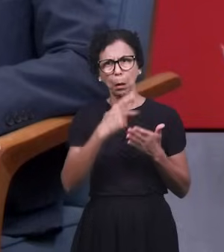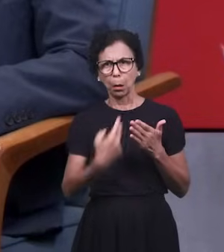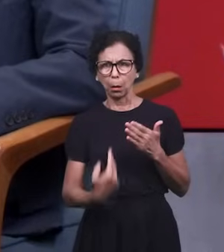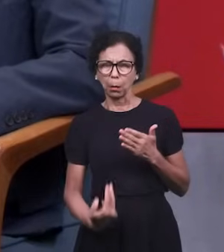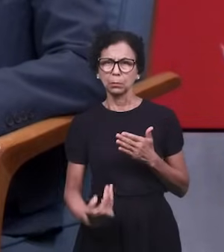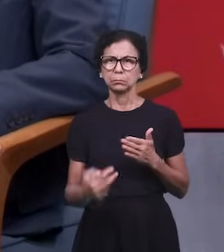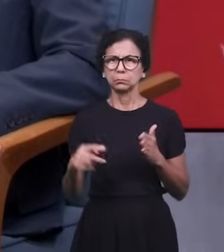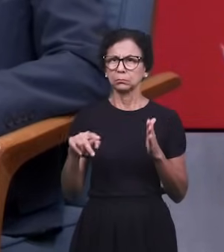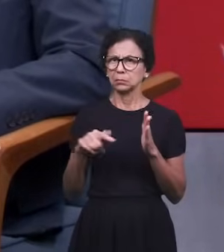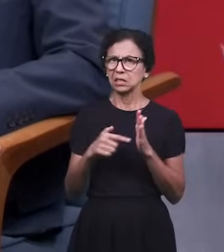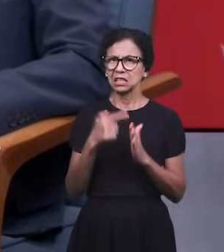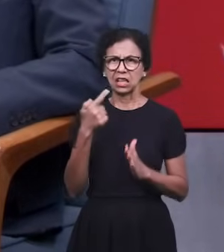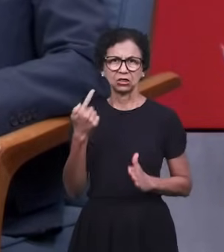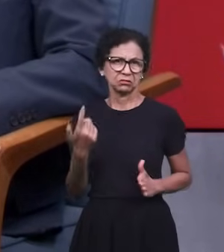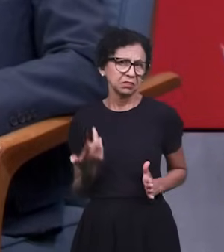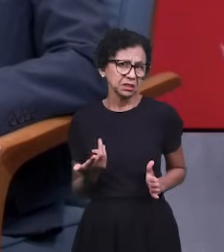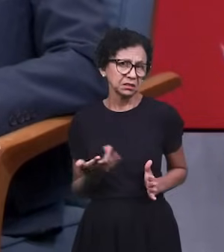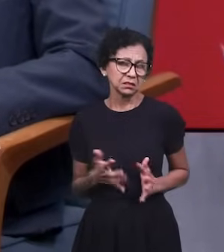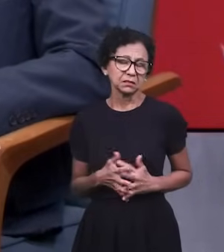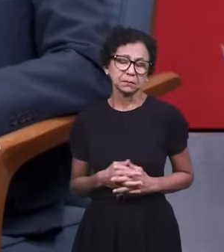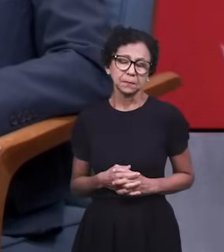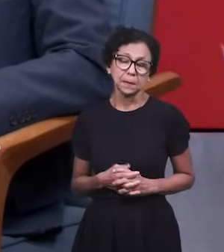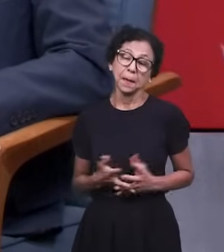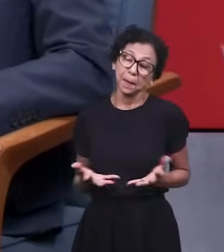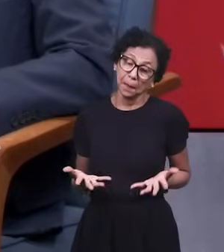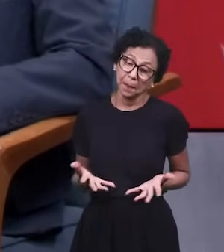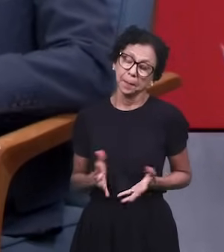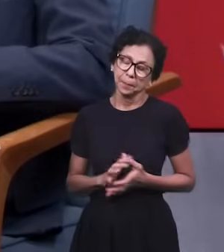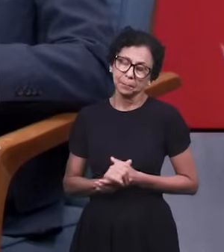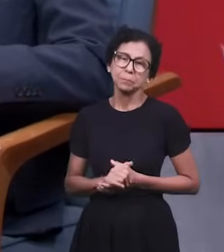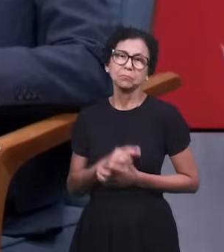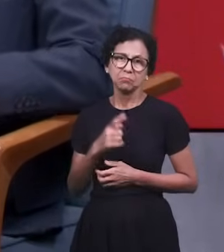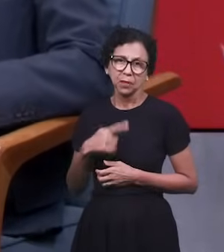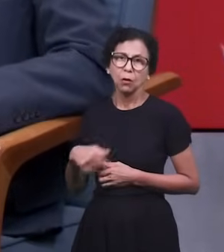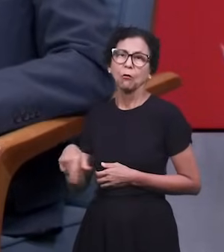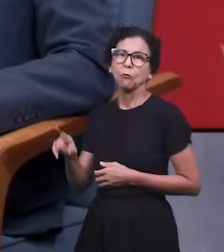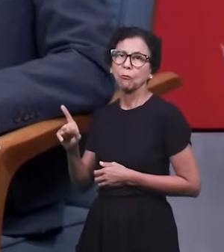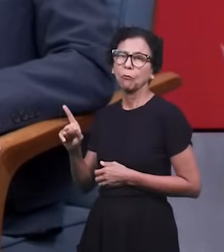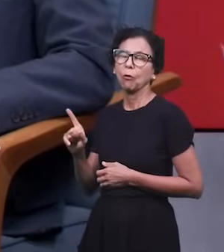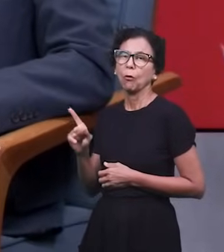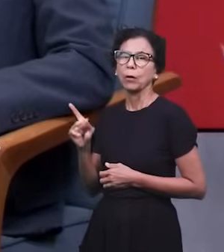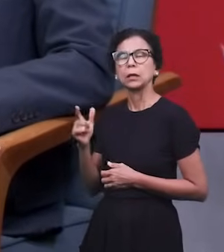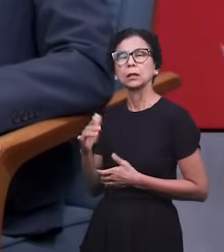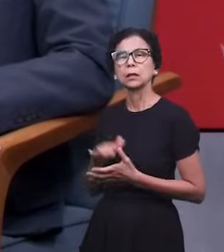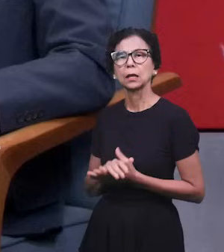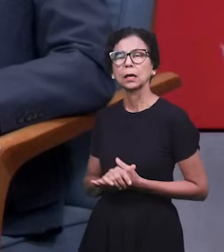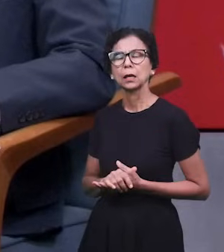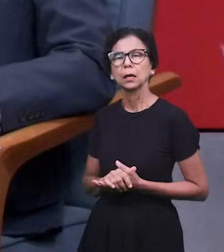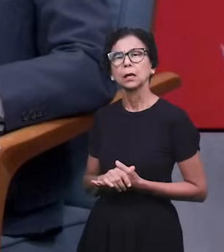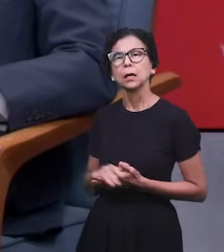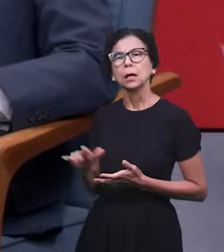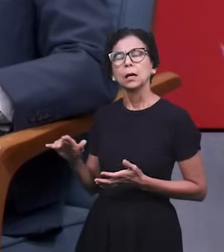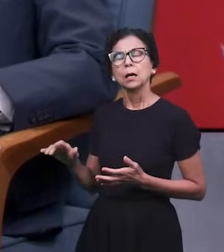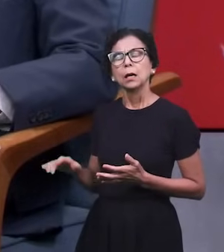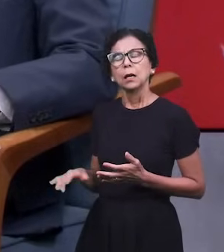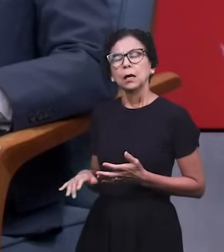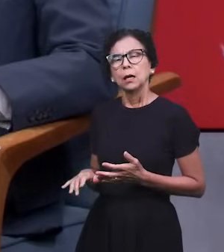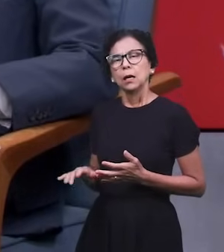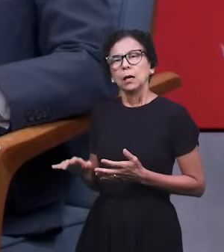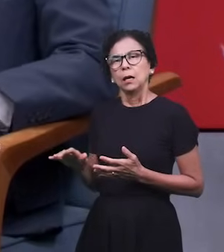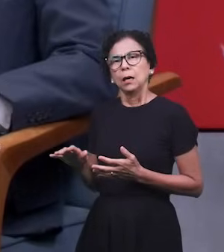foi ao rio e mergulhou 7 vezes. Na 7ª vez, a sua pele se